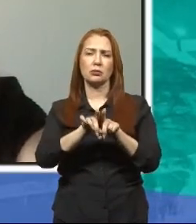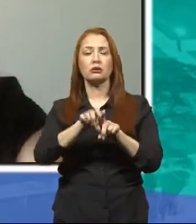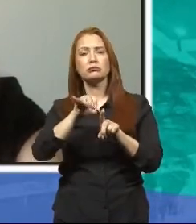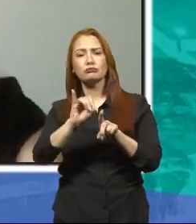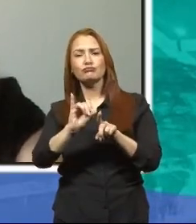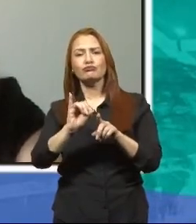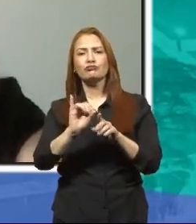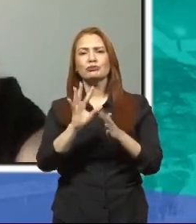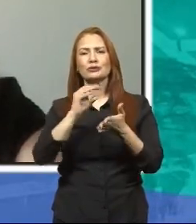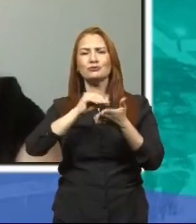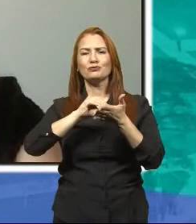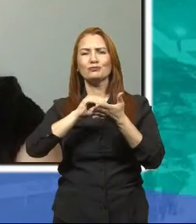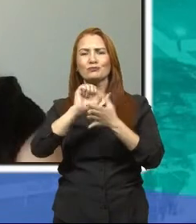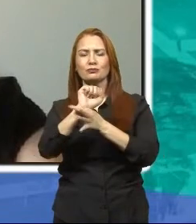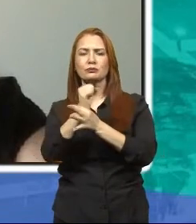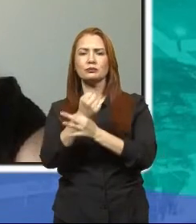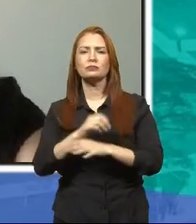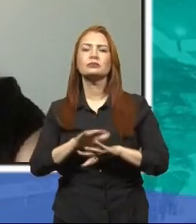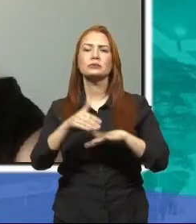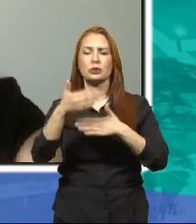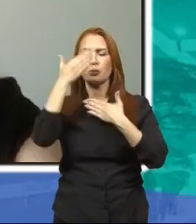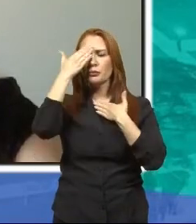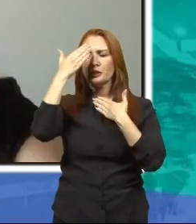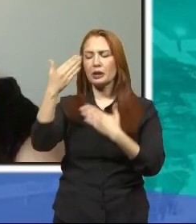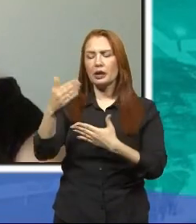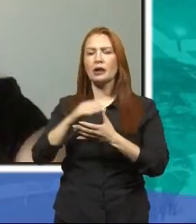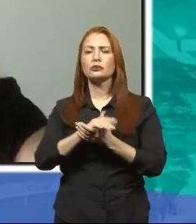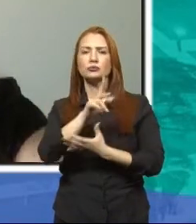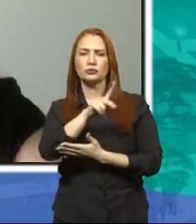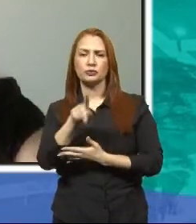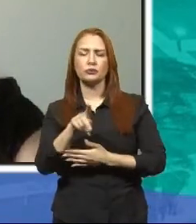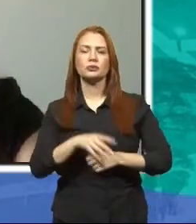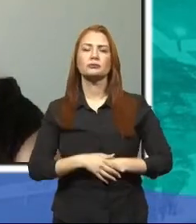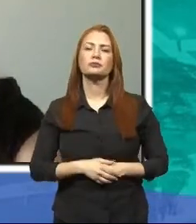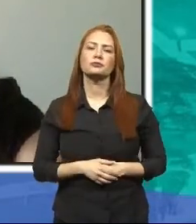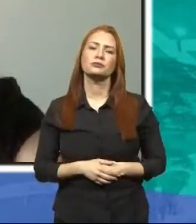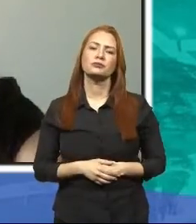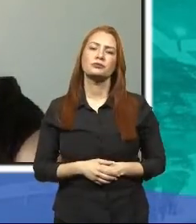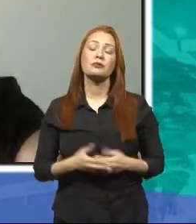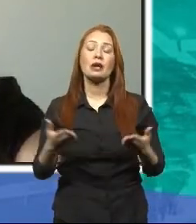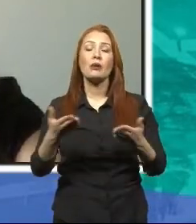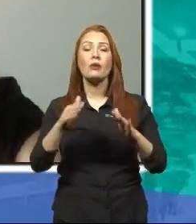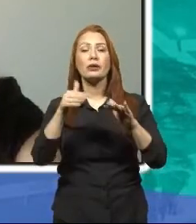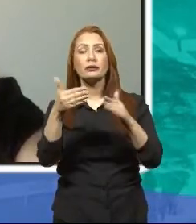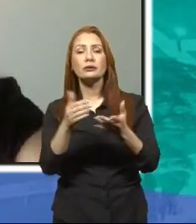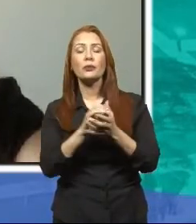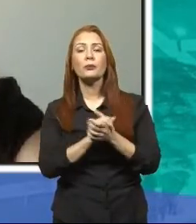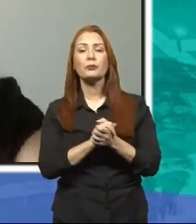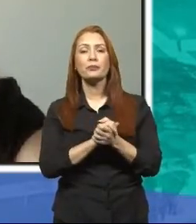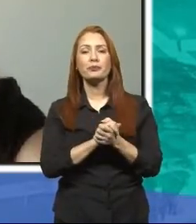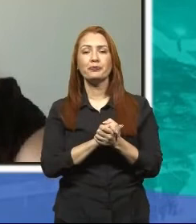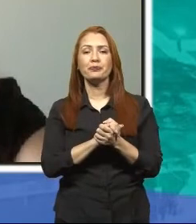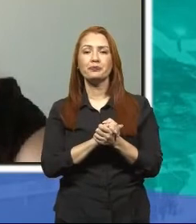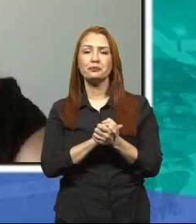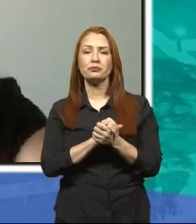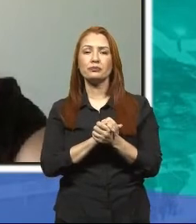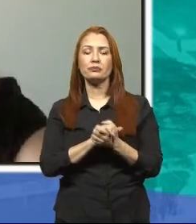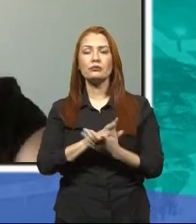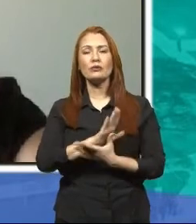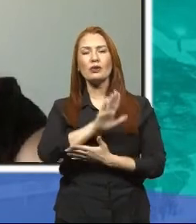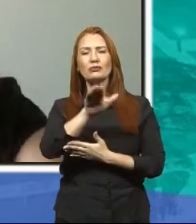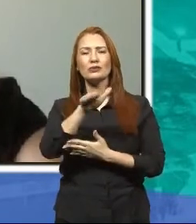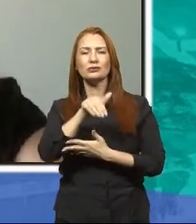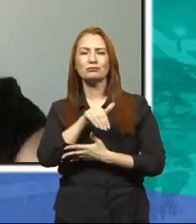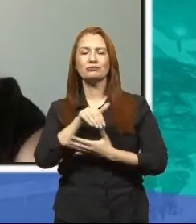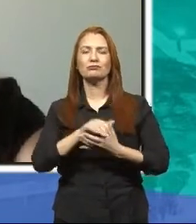Demi. Então, eu, para as suas últimas considerações, eu vou passar, então, a palavra para o